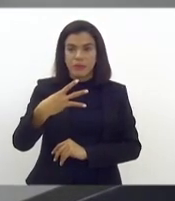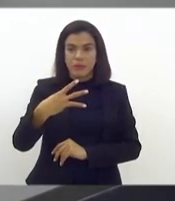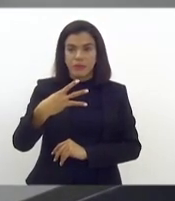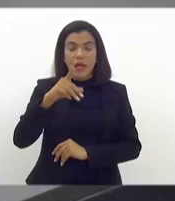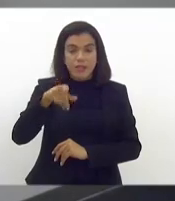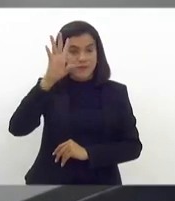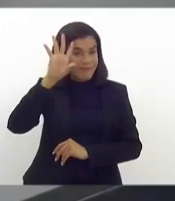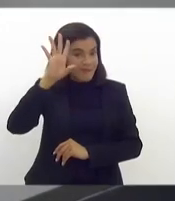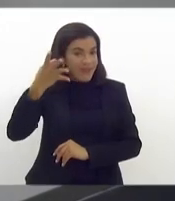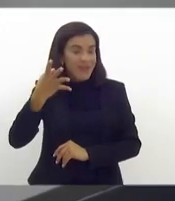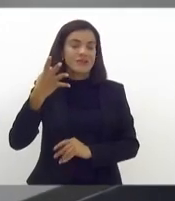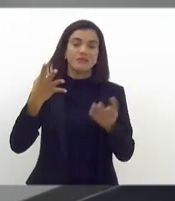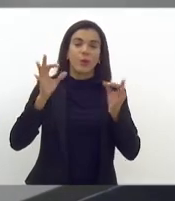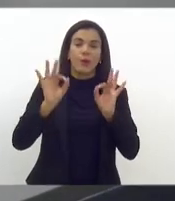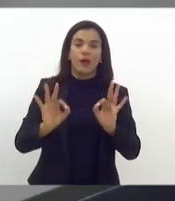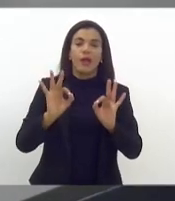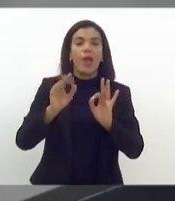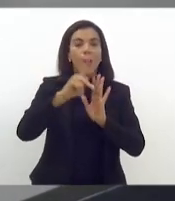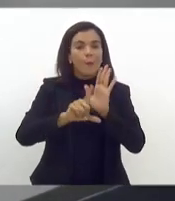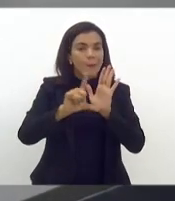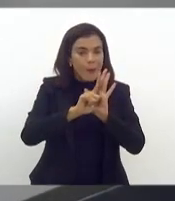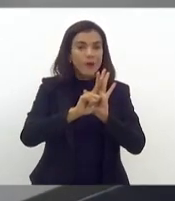Essa foi a decisão. Na verdade, é um PL